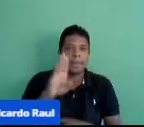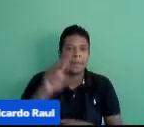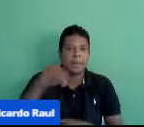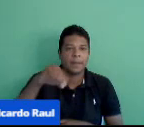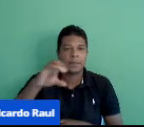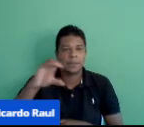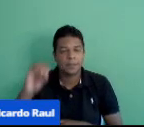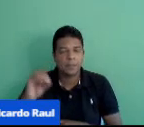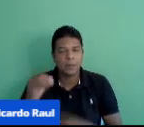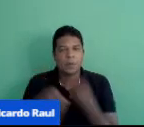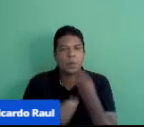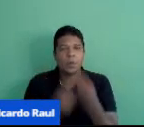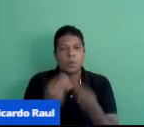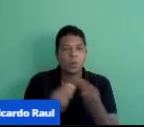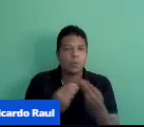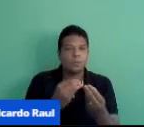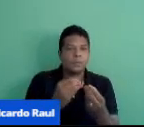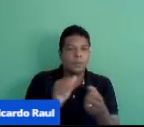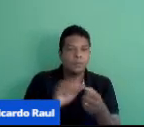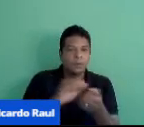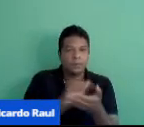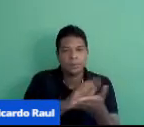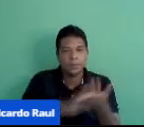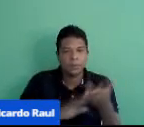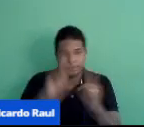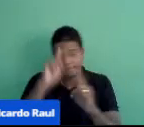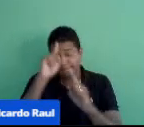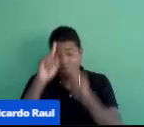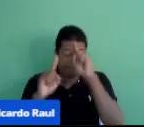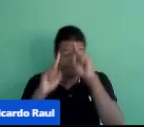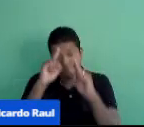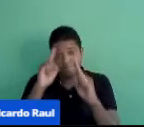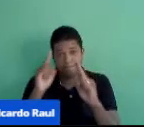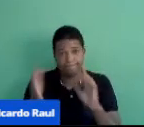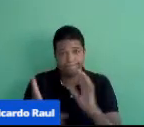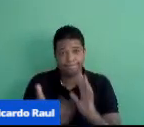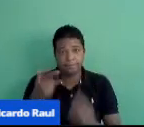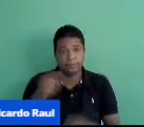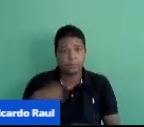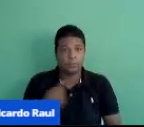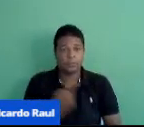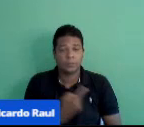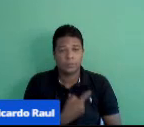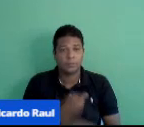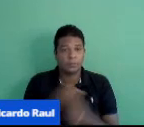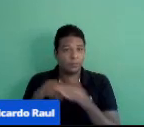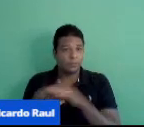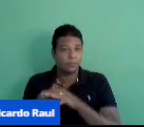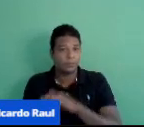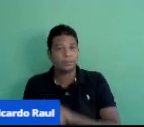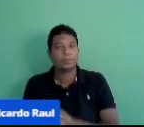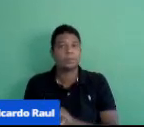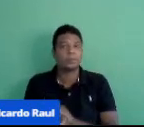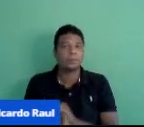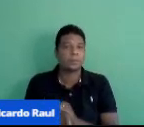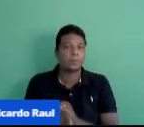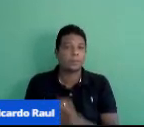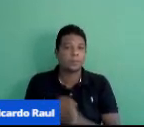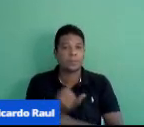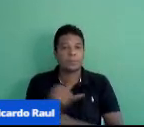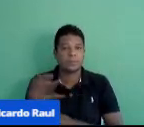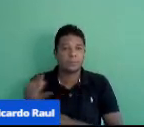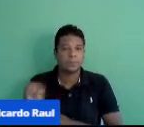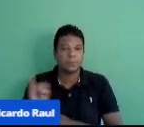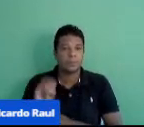essa questão das habilidades, mas para nós que estávamos acostumados, né, ter números inteiros no começo do ano, né,